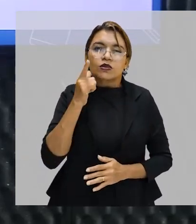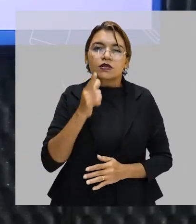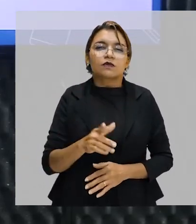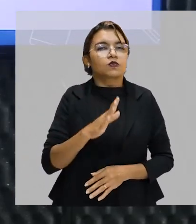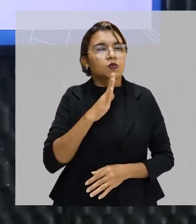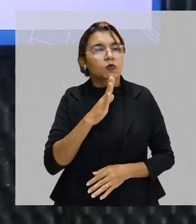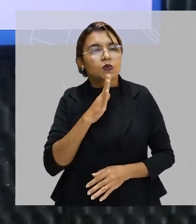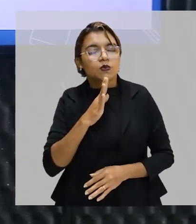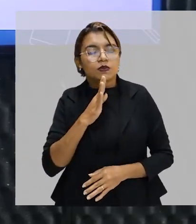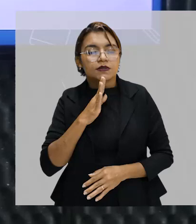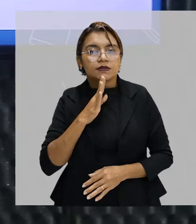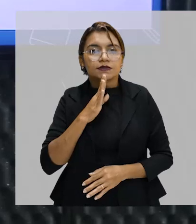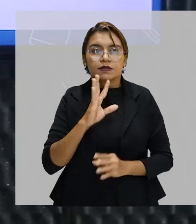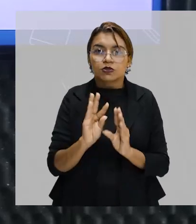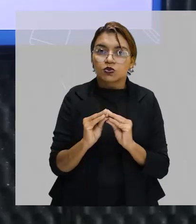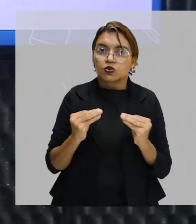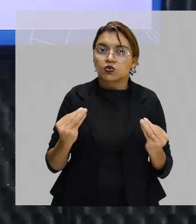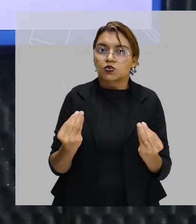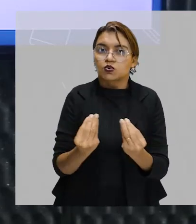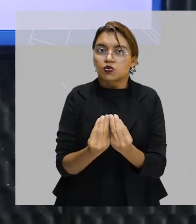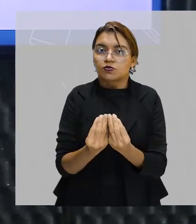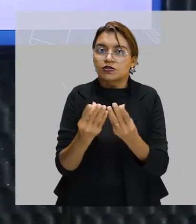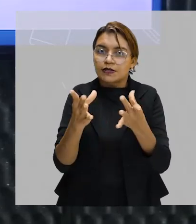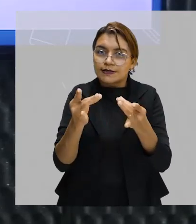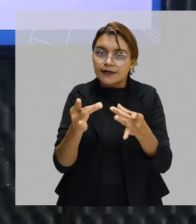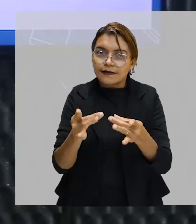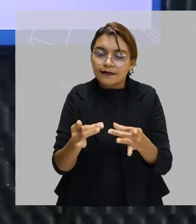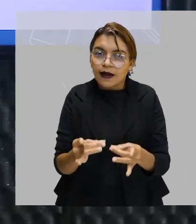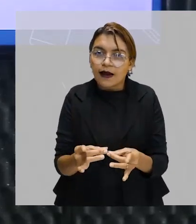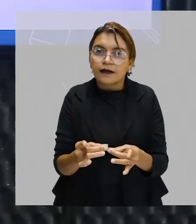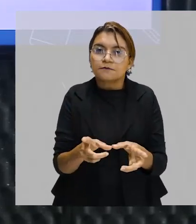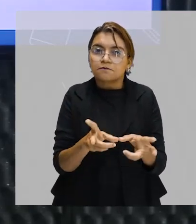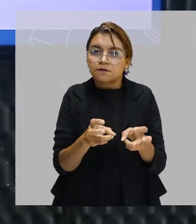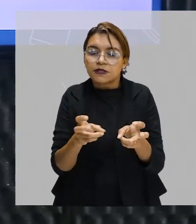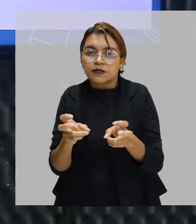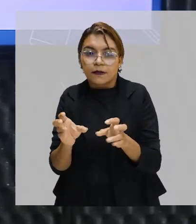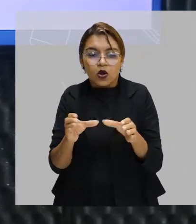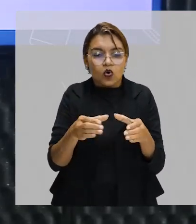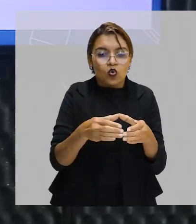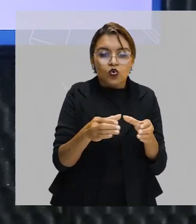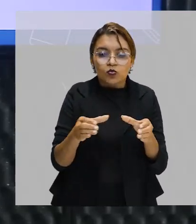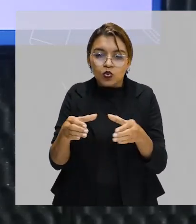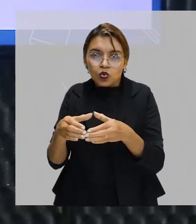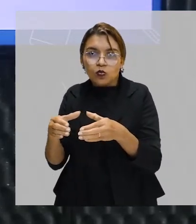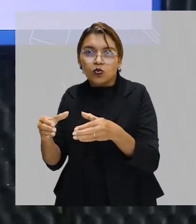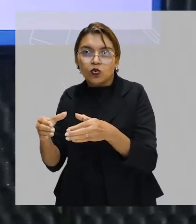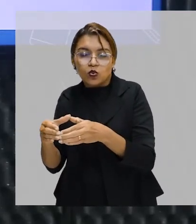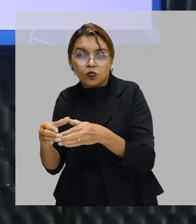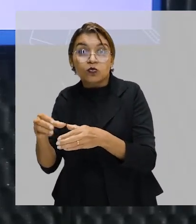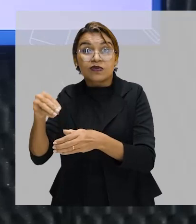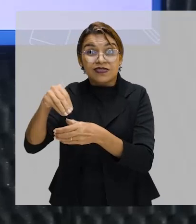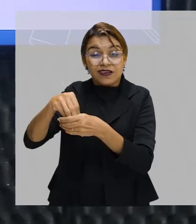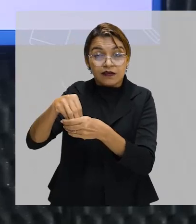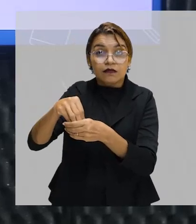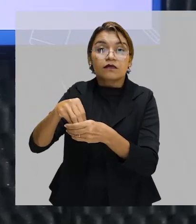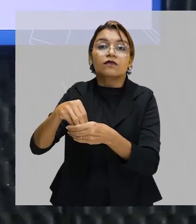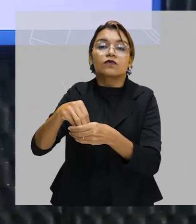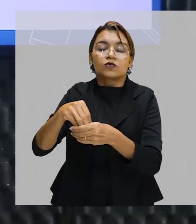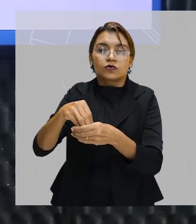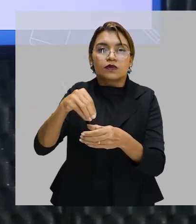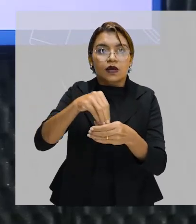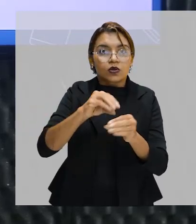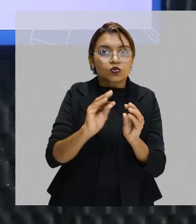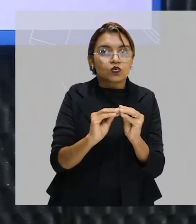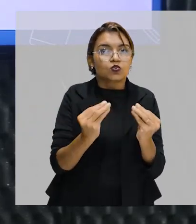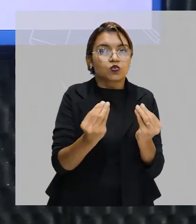essas substâncias, nós vamos conseguir identificar quais são os grupos funcionais presentes nesses